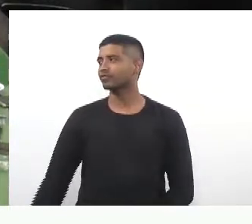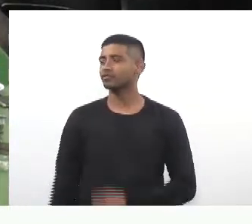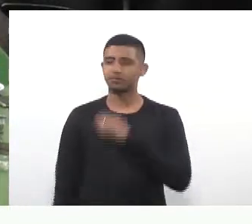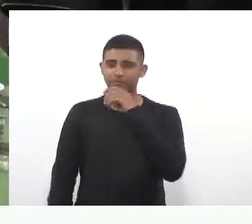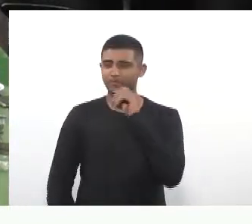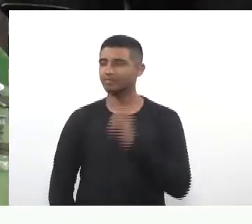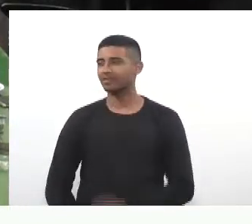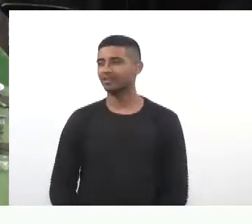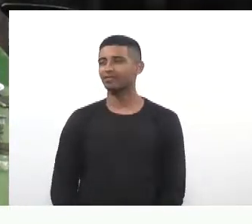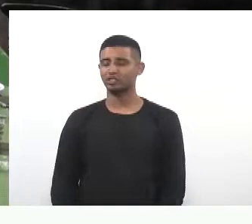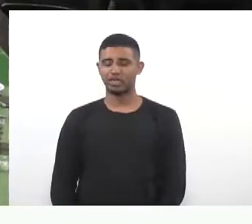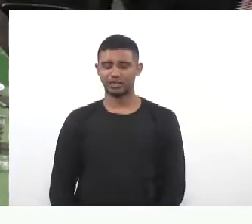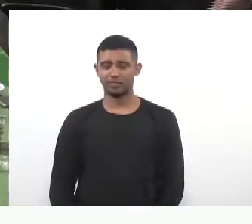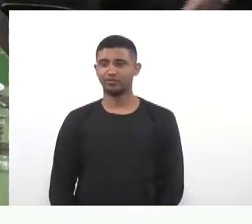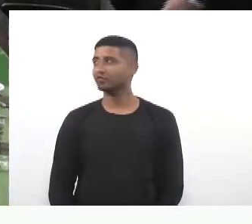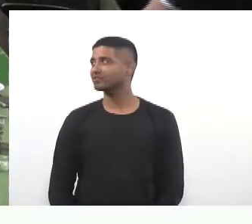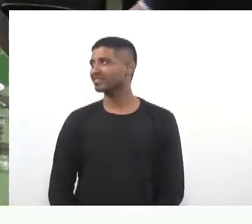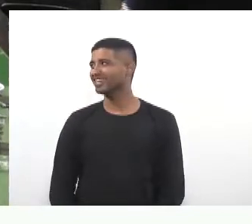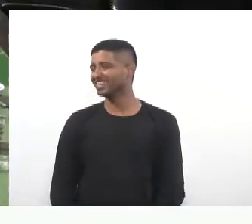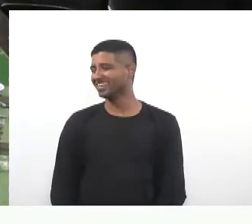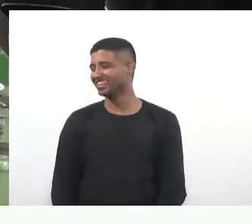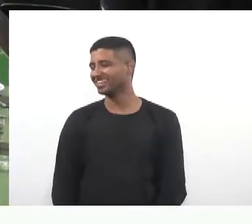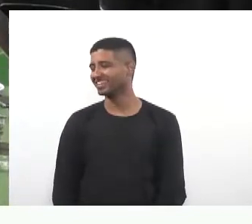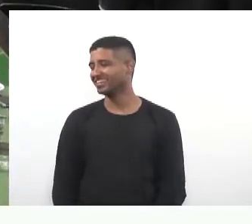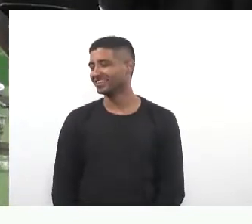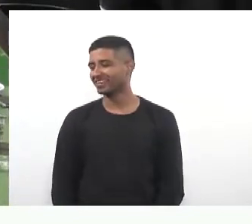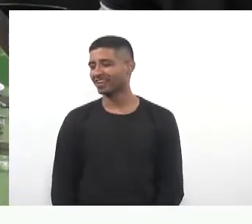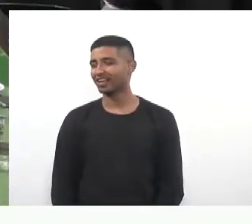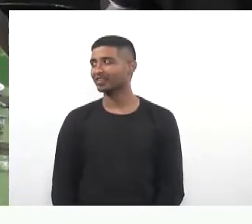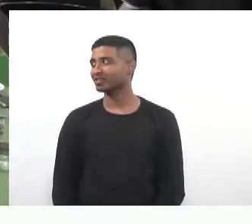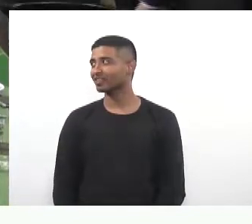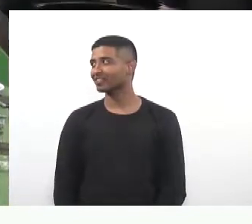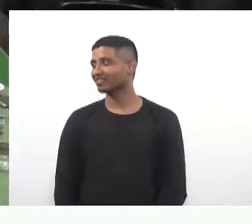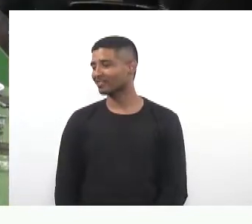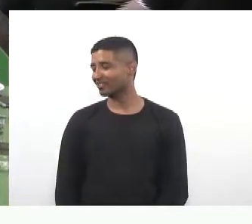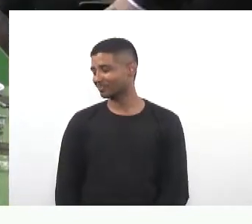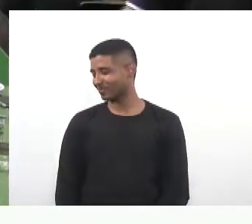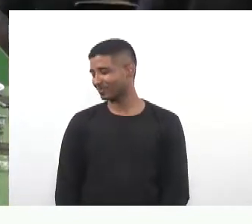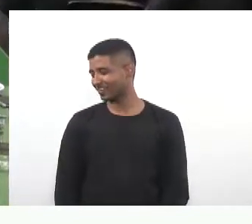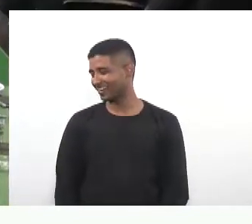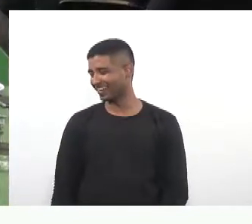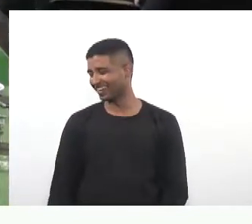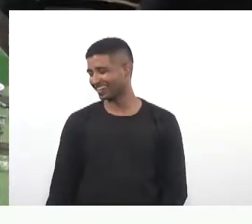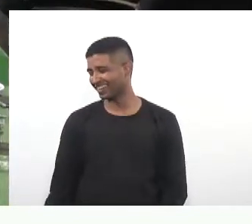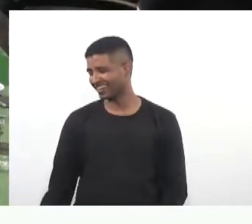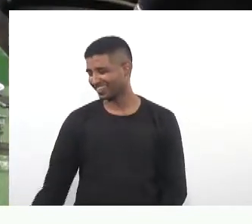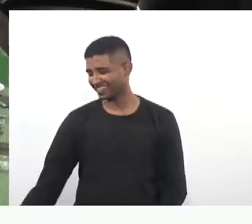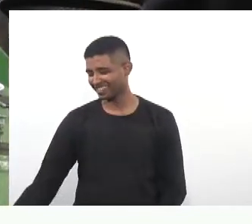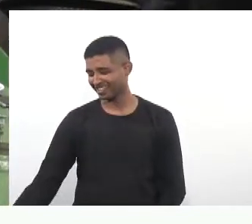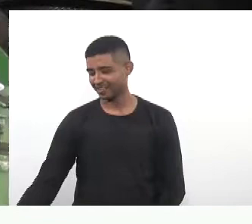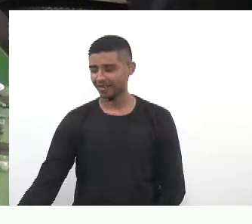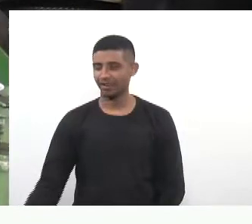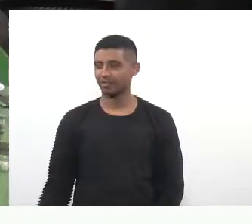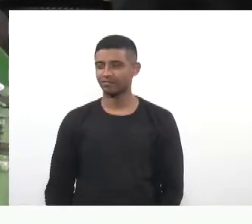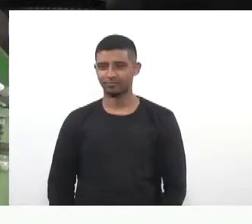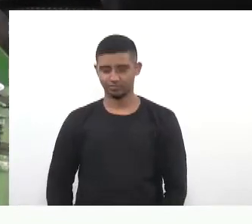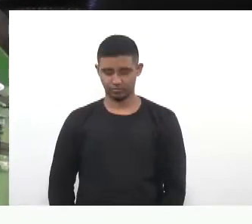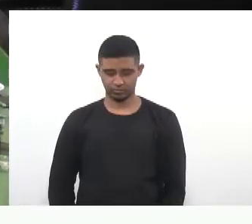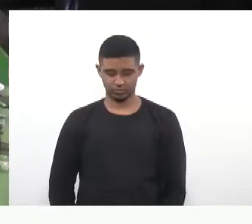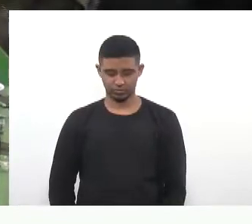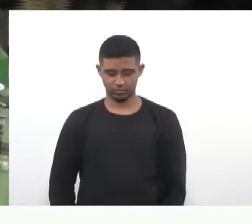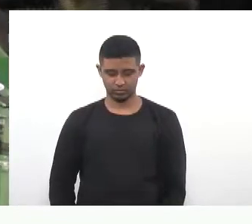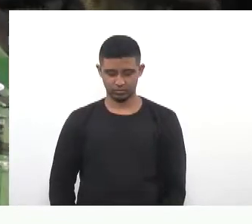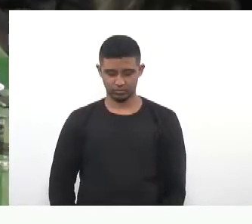Dizer que a gente, dá o ponto de vista, ele liga lá na hora, isso aqui demora, assim, não